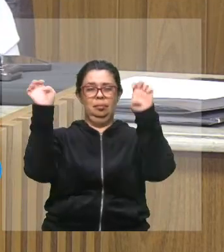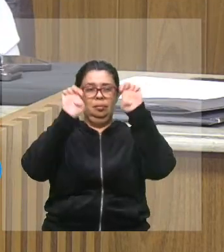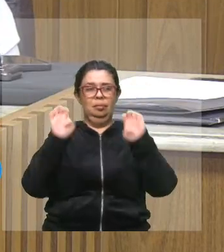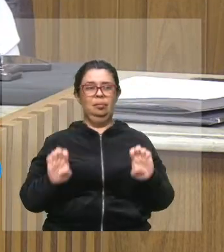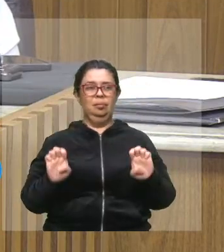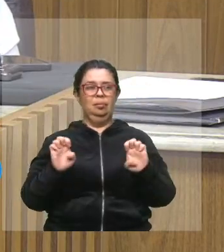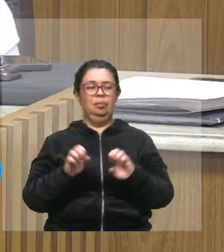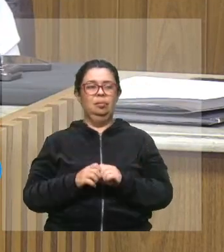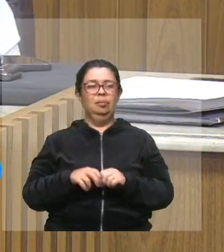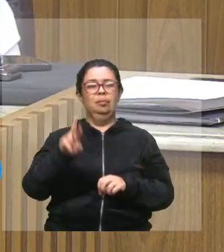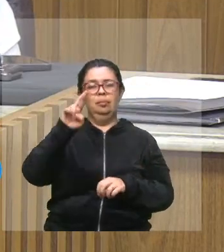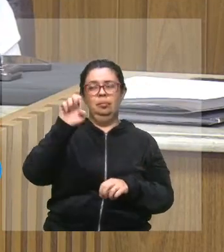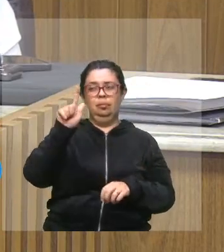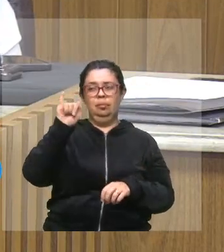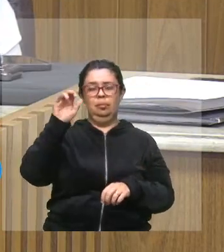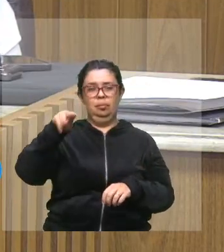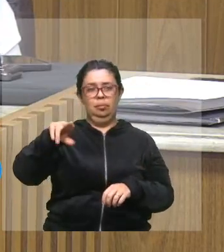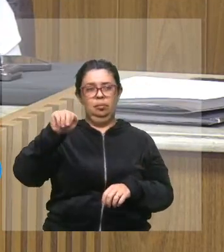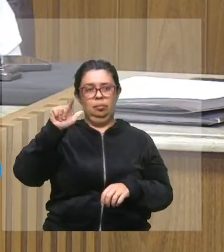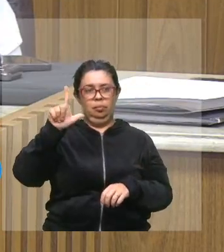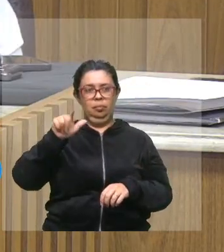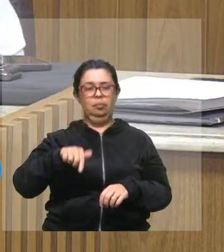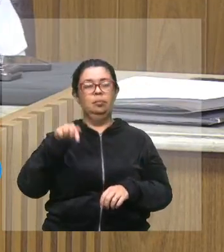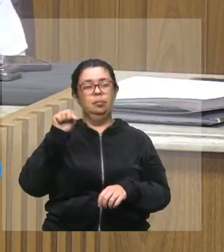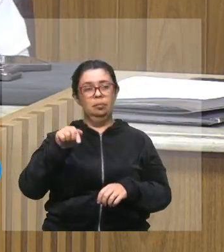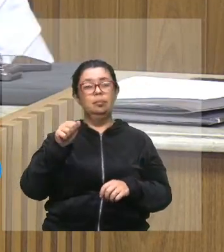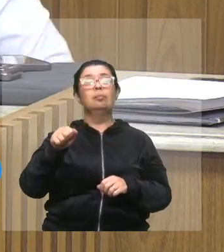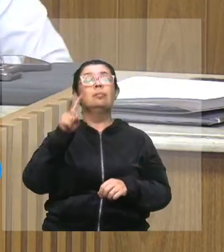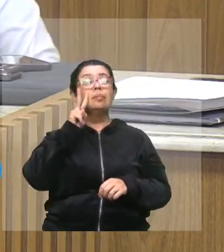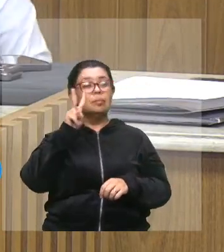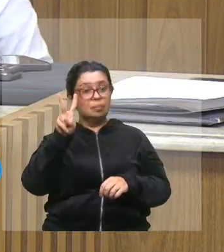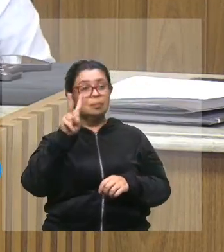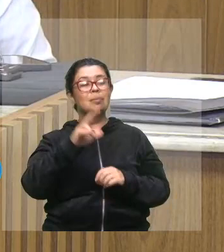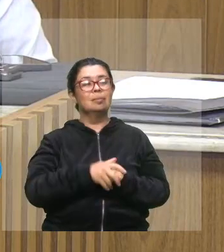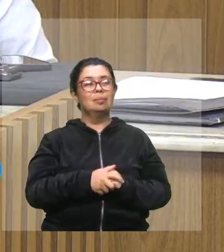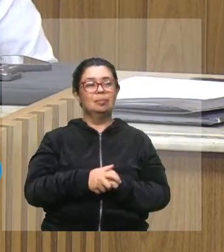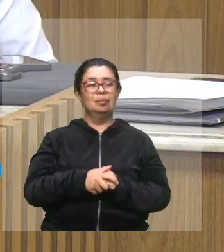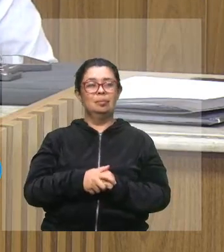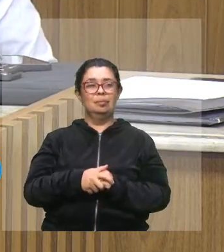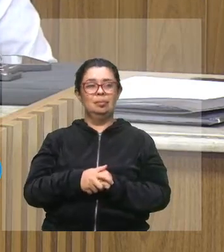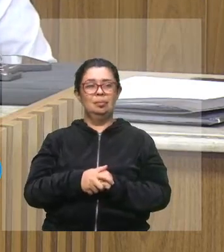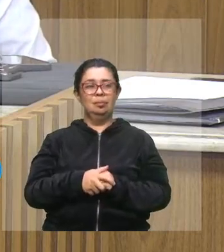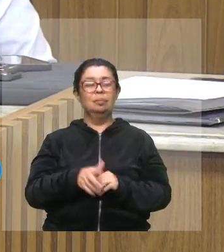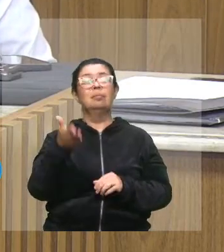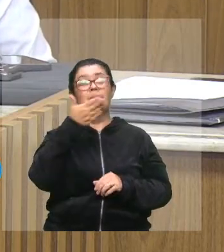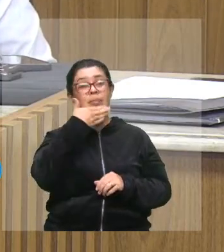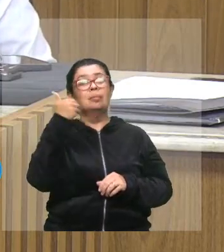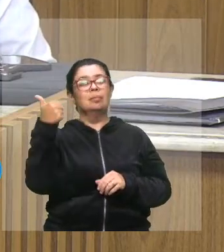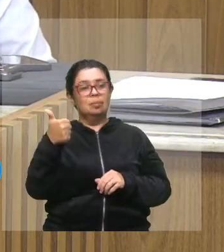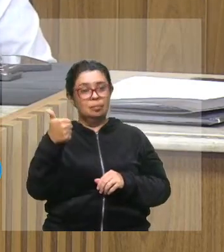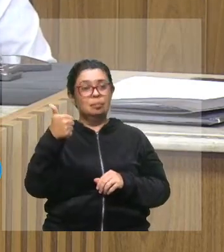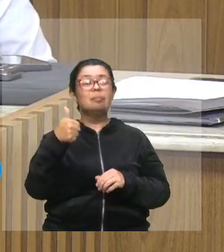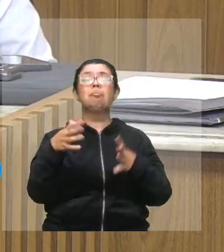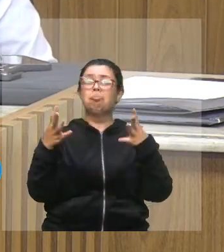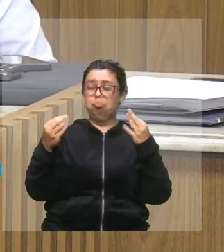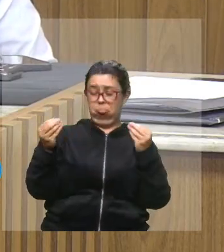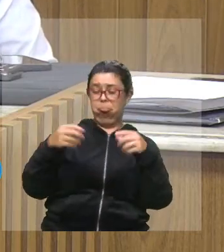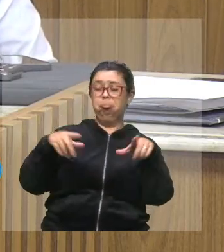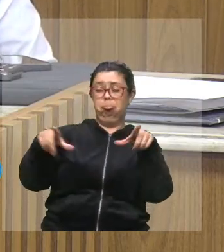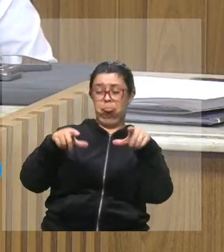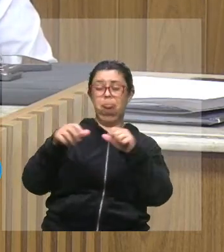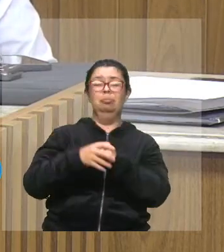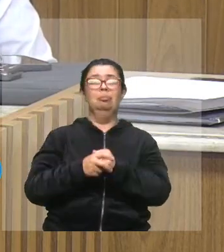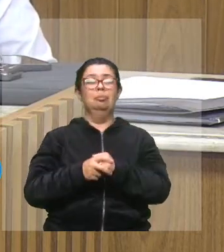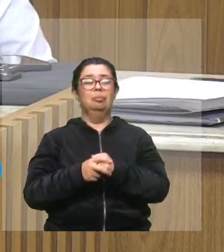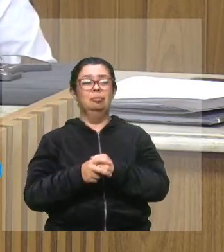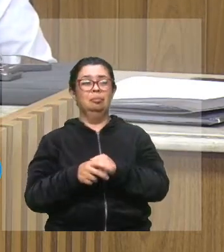do regional, e hoje nós podemos ver que ali melhorou a qualidade, e já quero